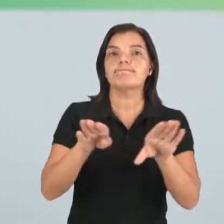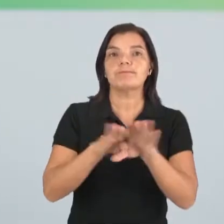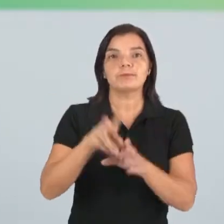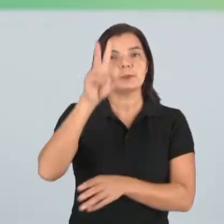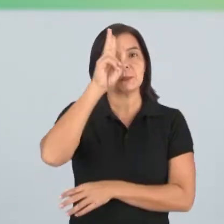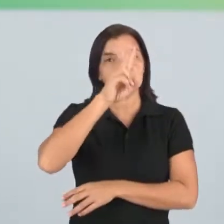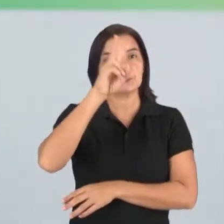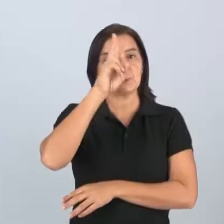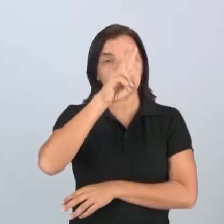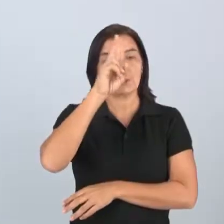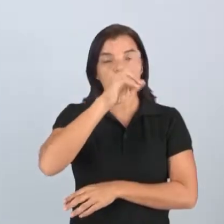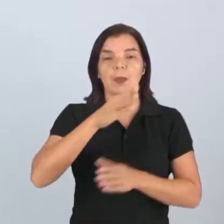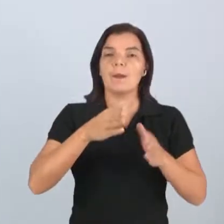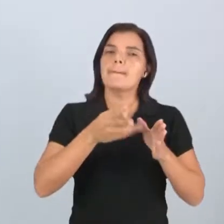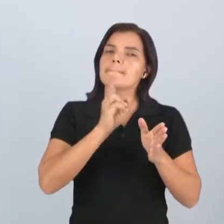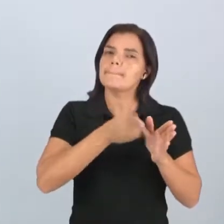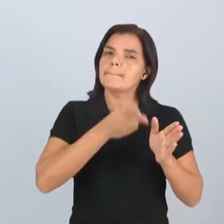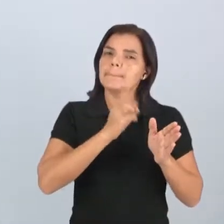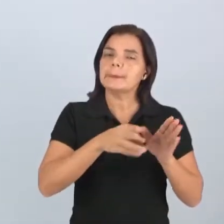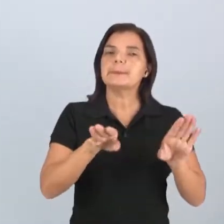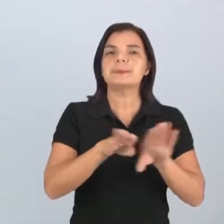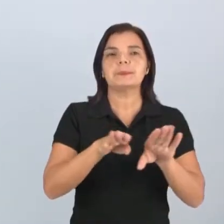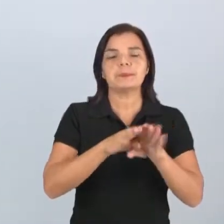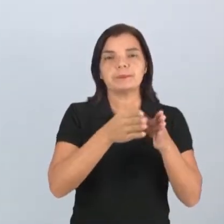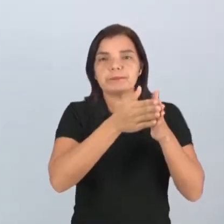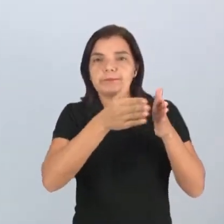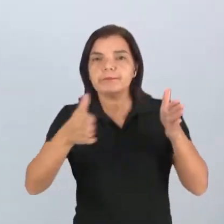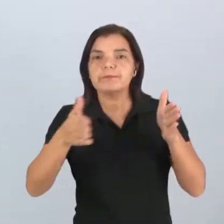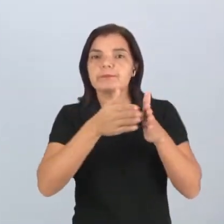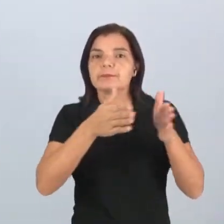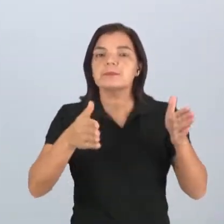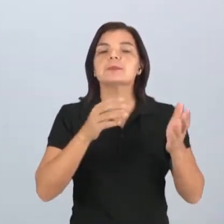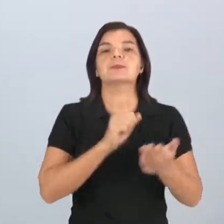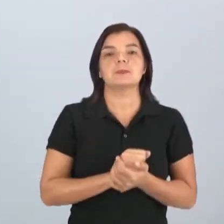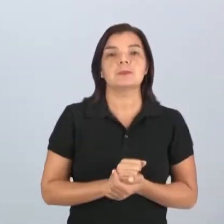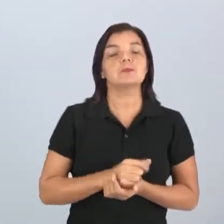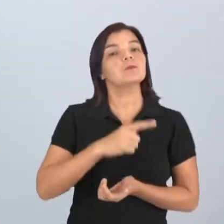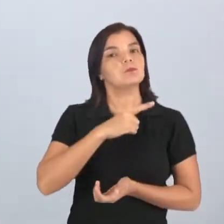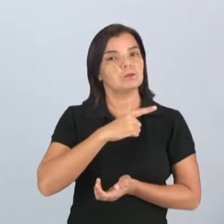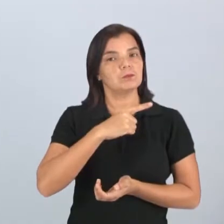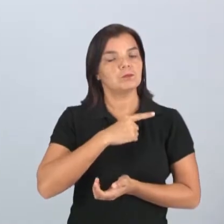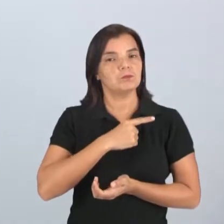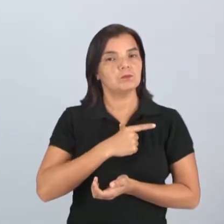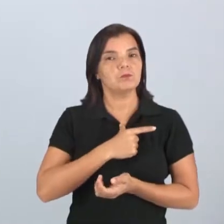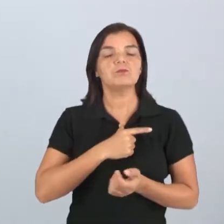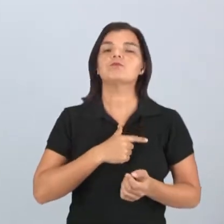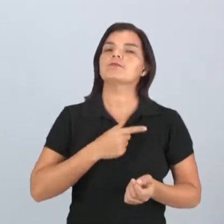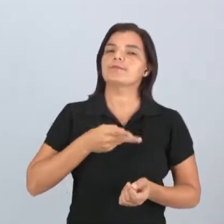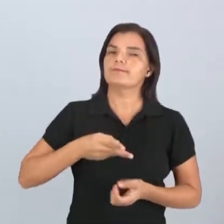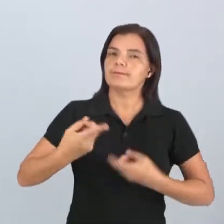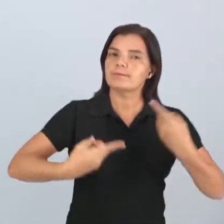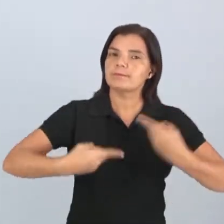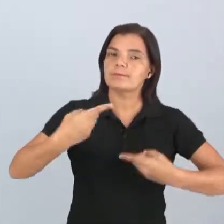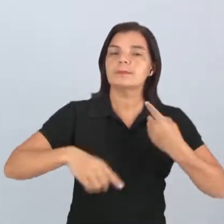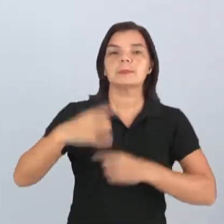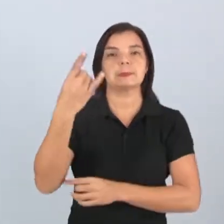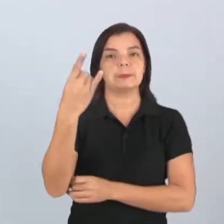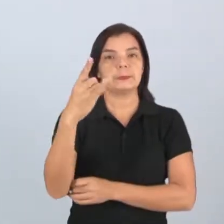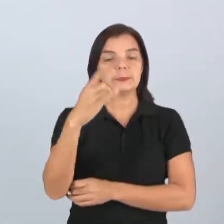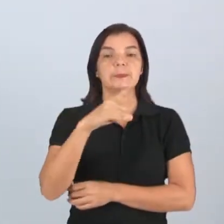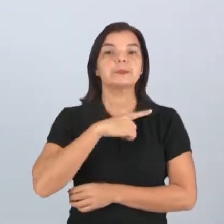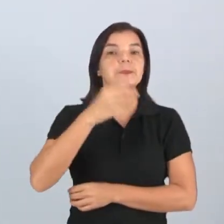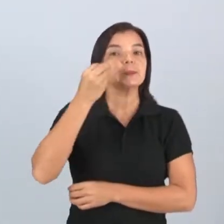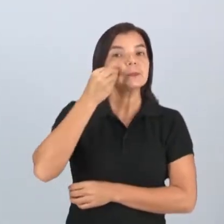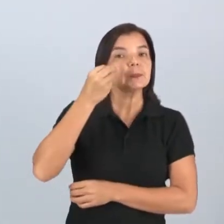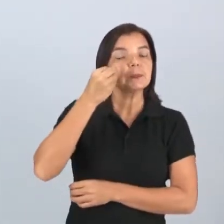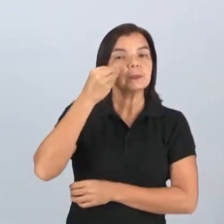tem que lembrar é que nesse mesmo período em que havia essa estabilidade política na Bolívia, que eles estavam